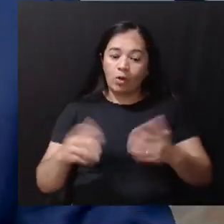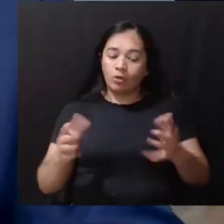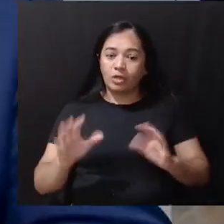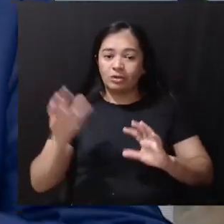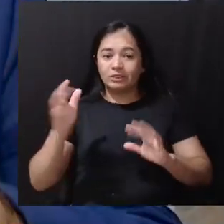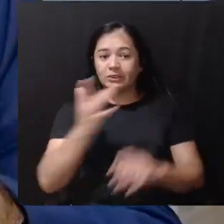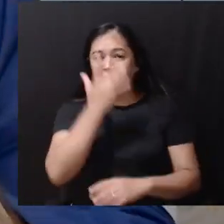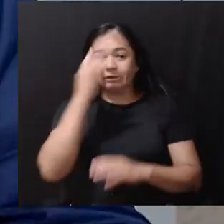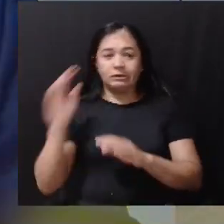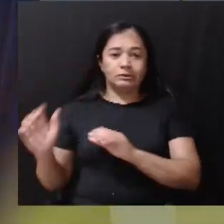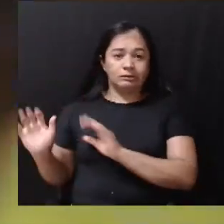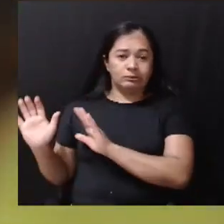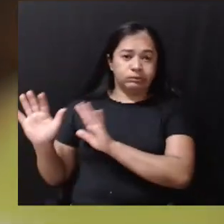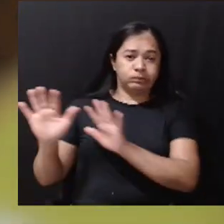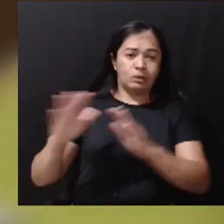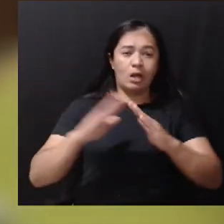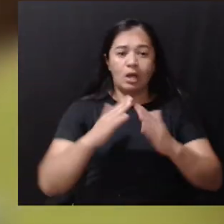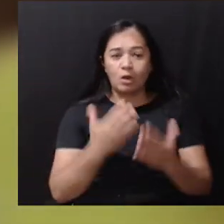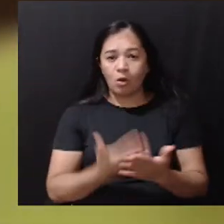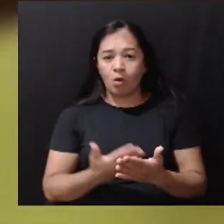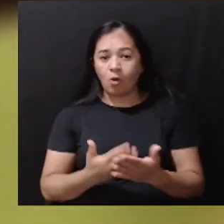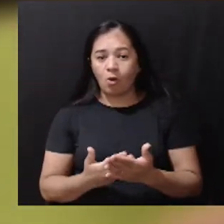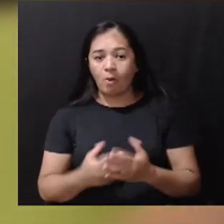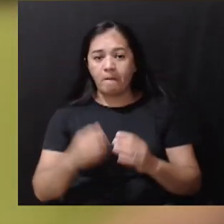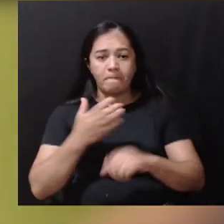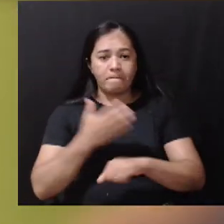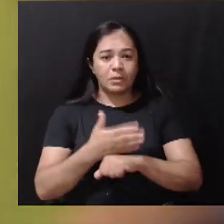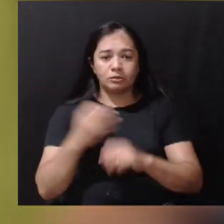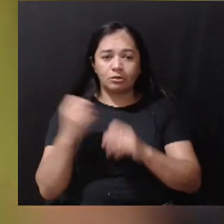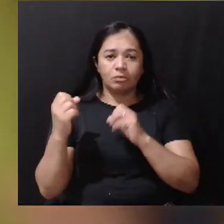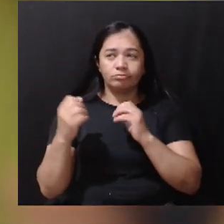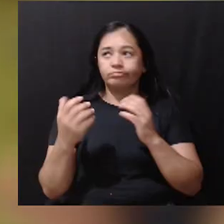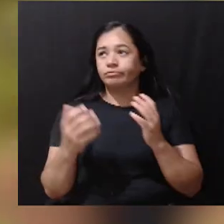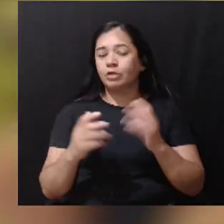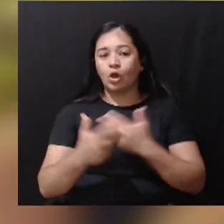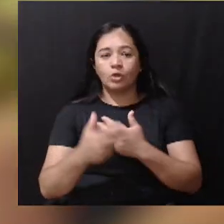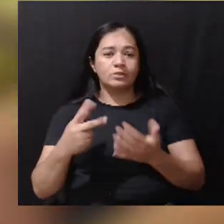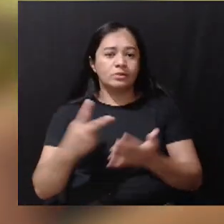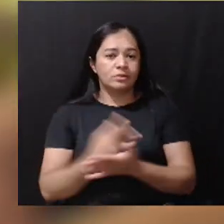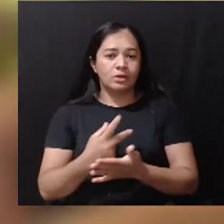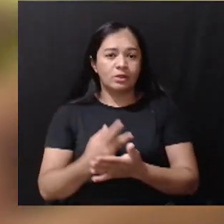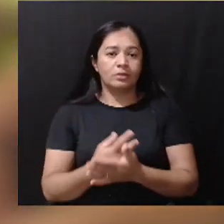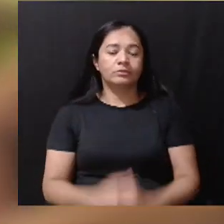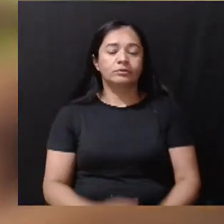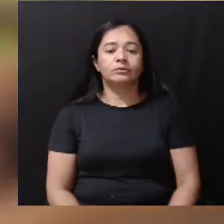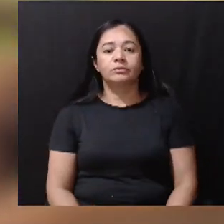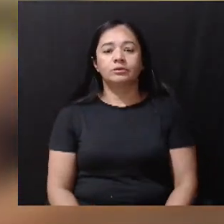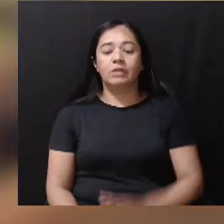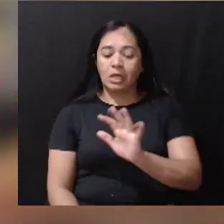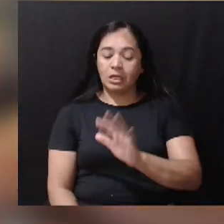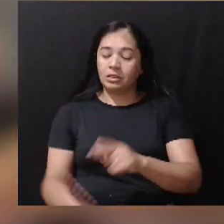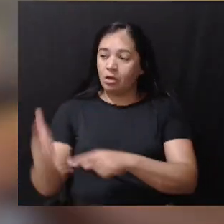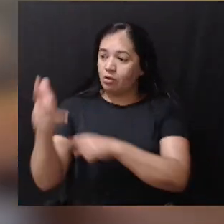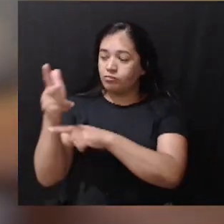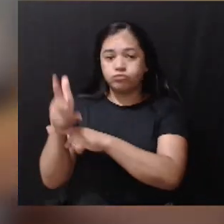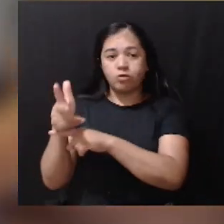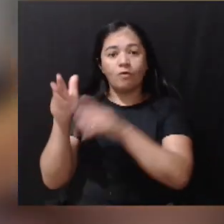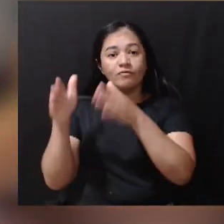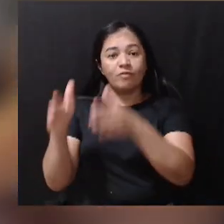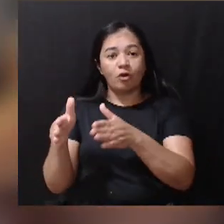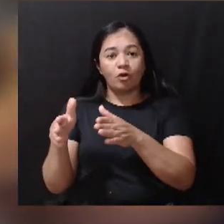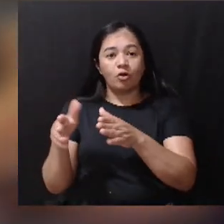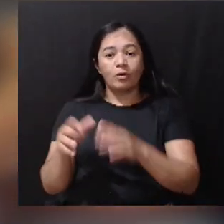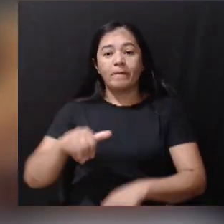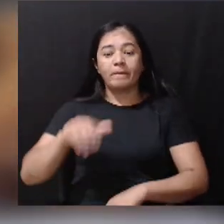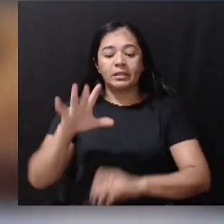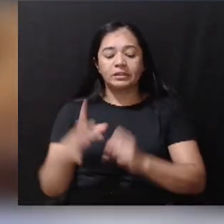a escola, cometem alguma coisa contra os alunos que estão lá. Então, essas câmeras é para manter mais segurança,